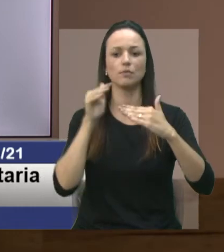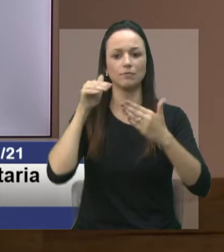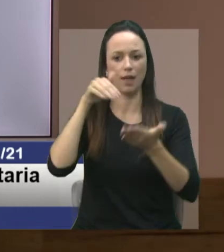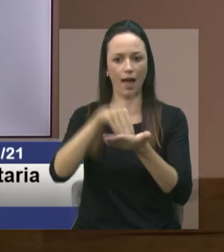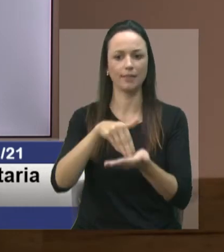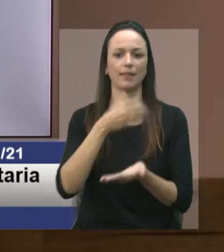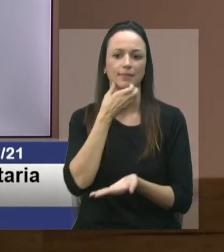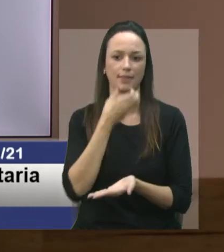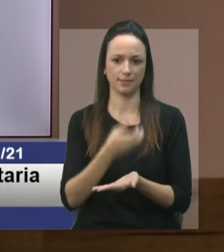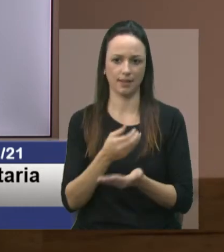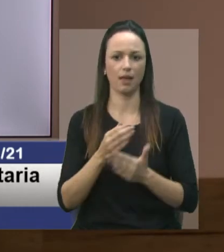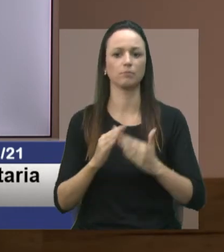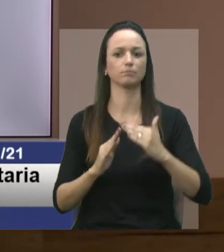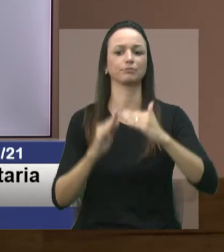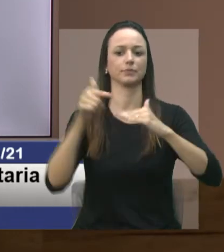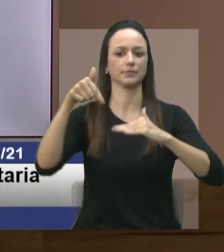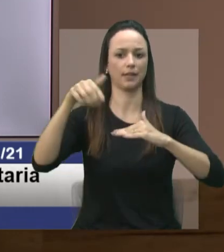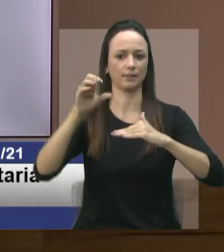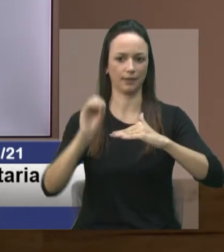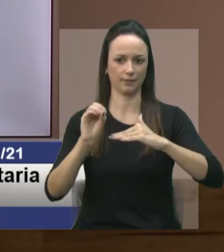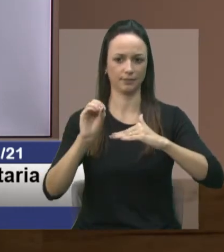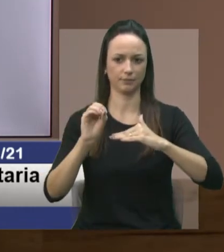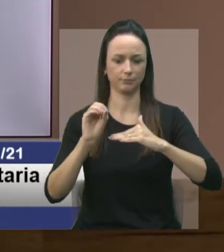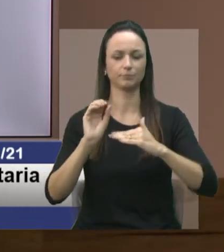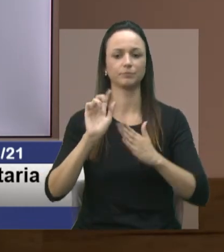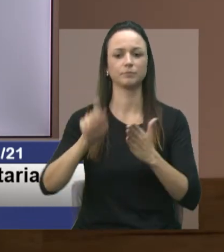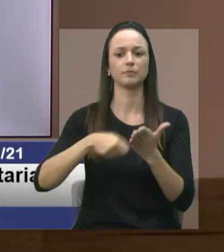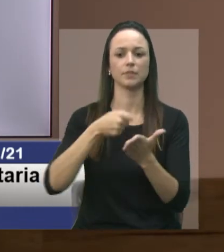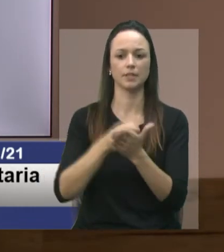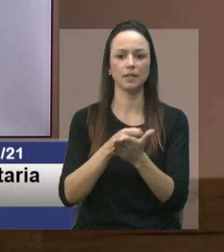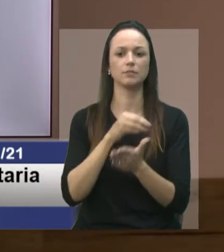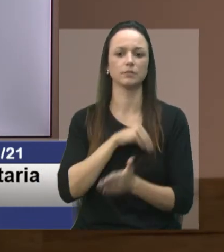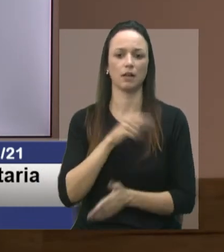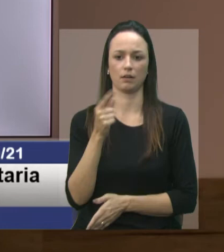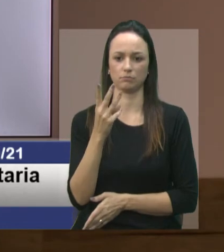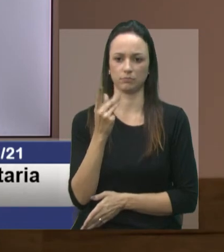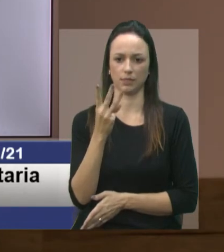ano, com o pagamento do 13º.